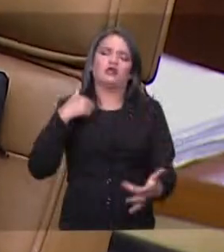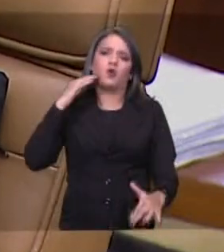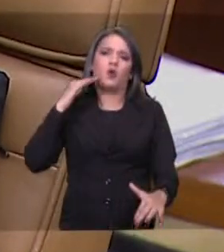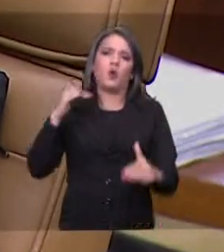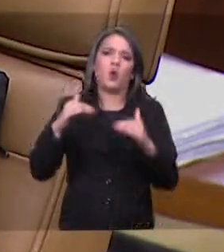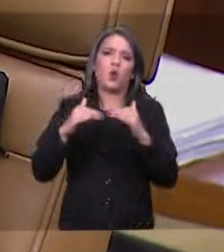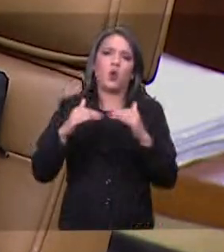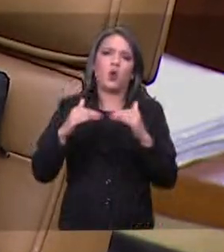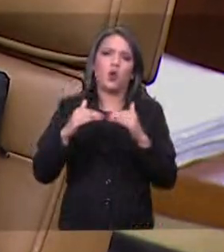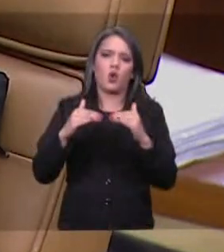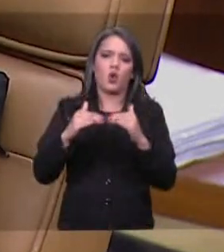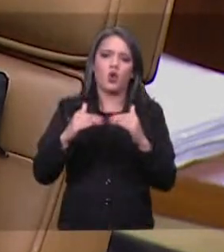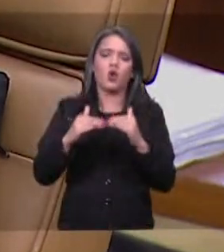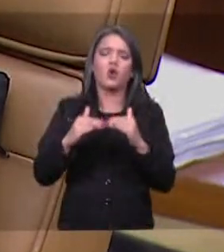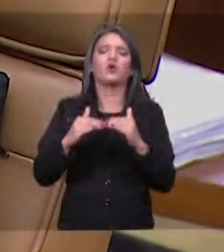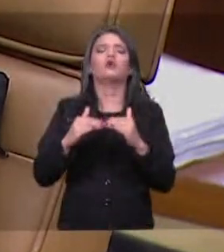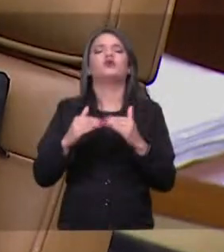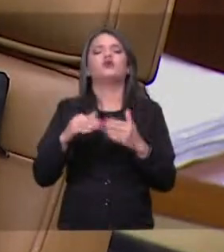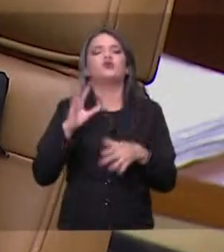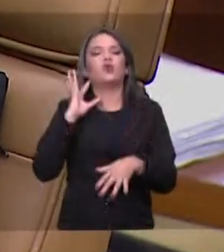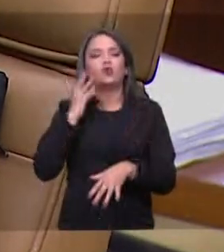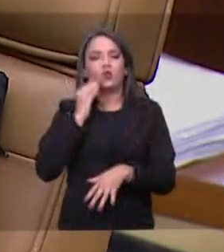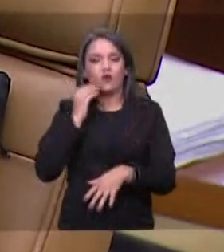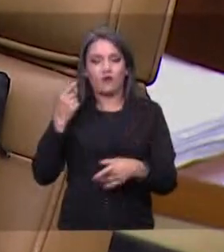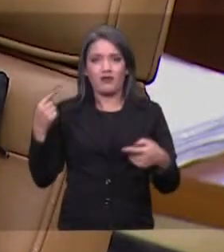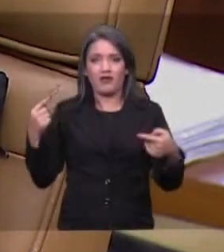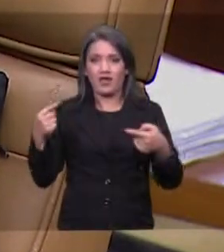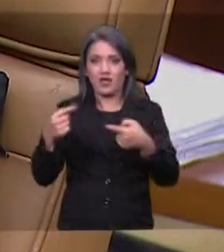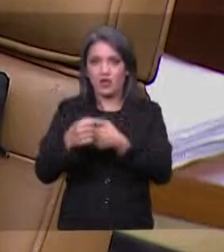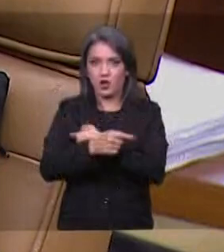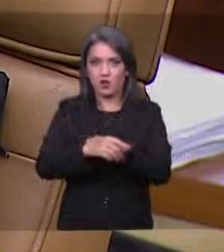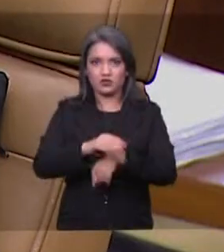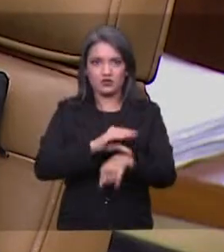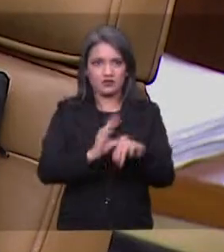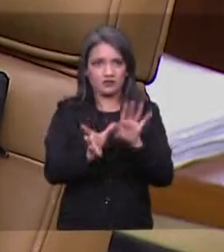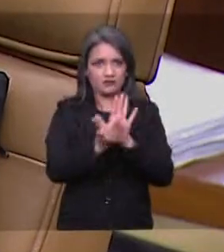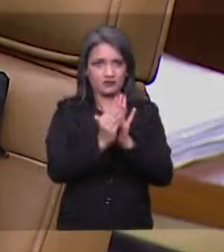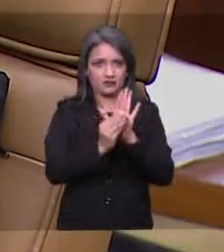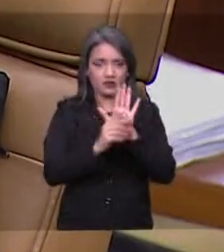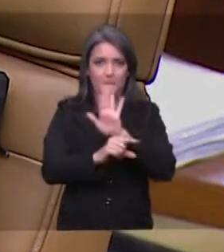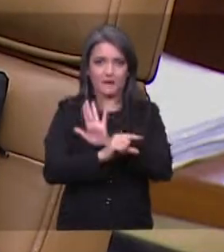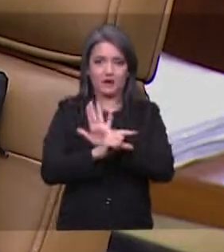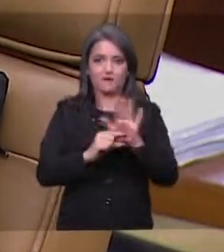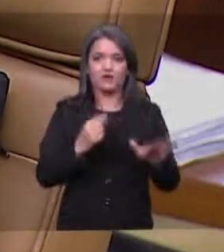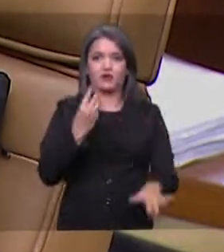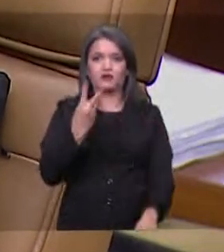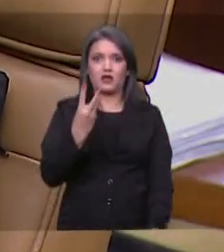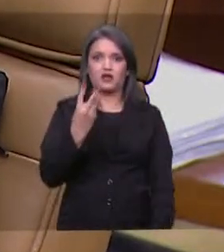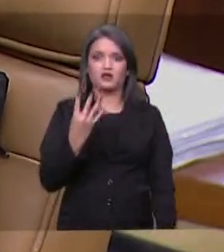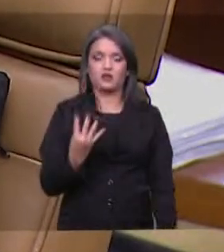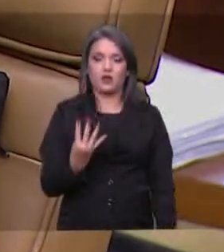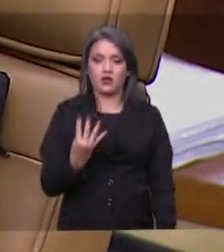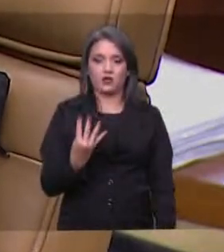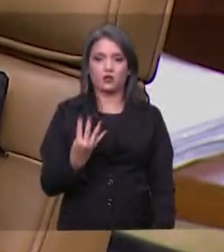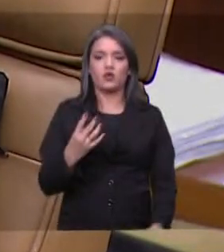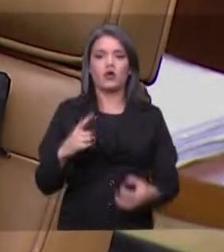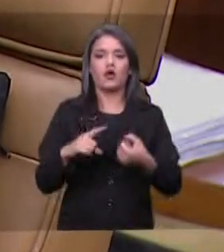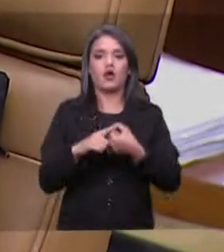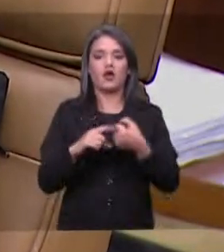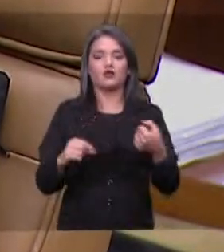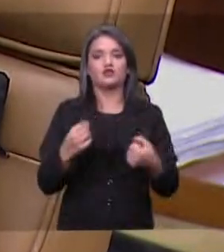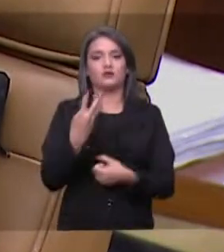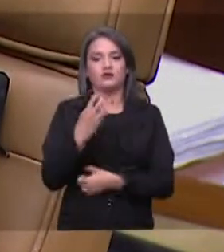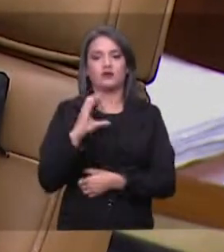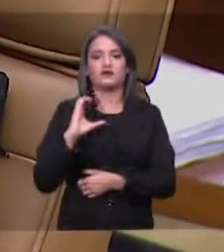em relação à declaração de inconstitucionalidade material dos parágrafos 3º e 4º do artigo